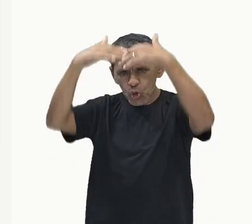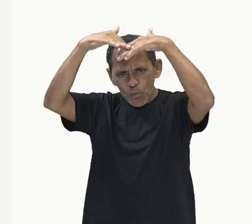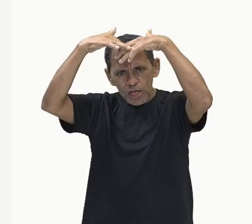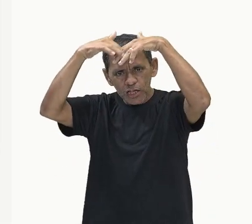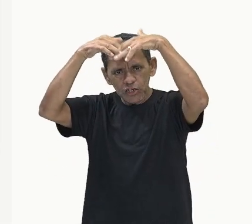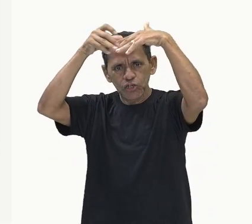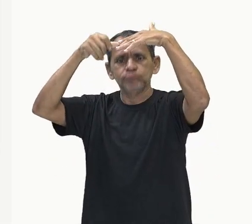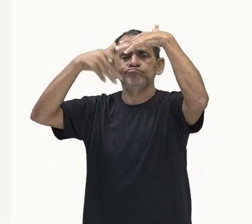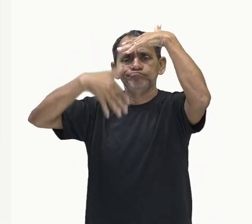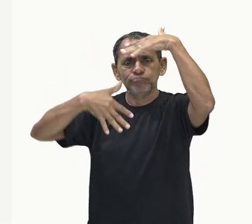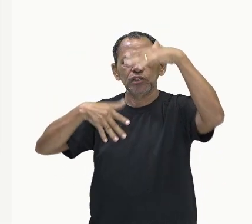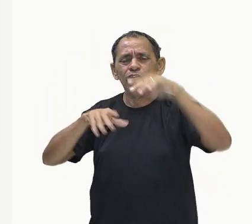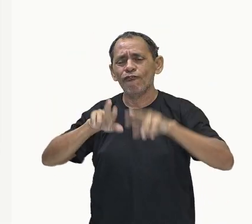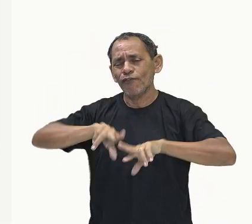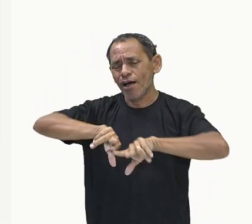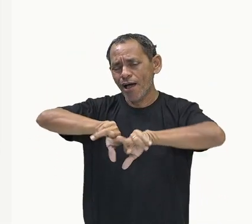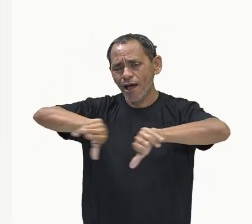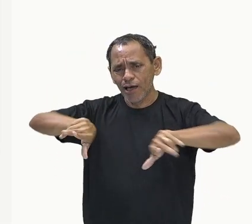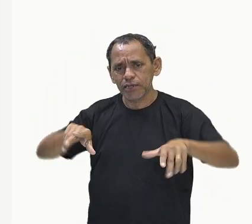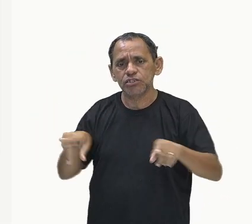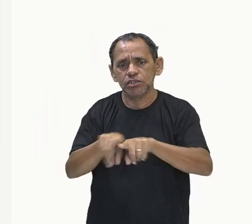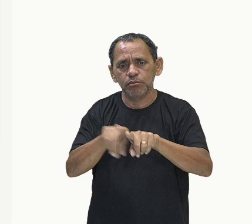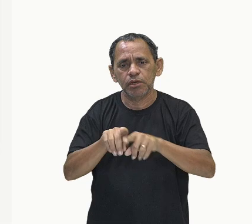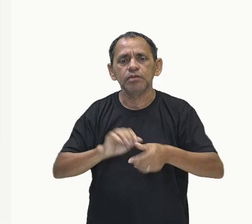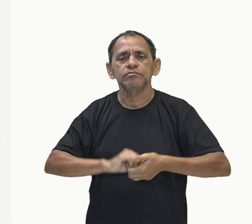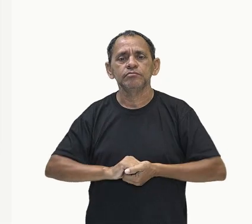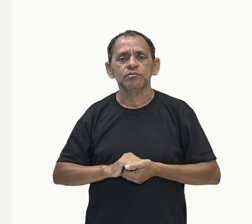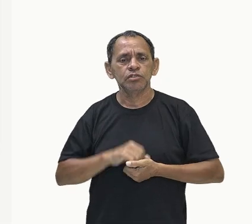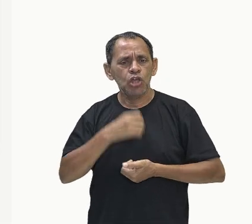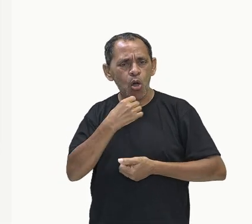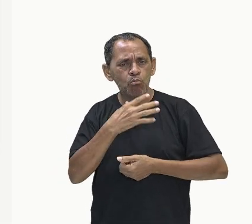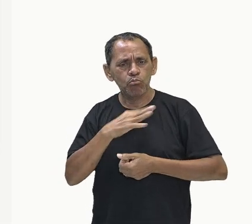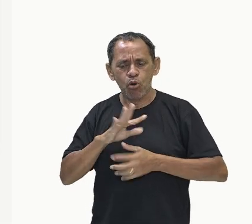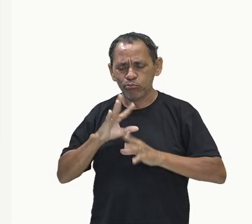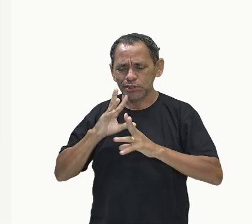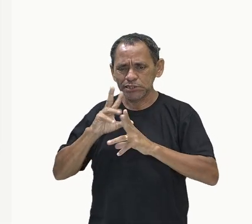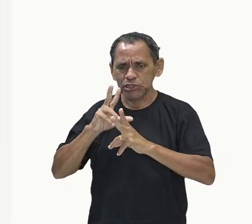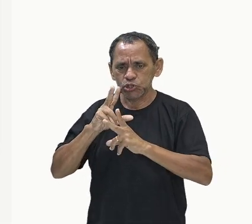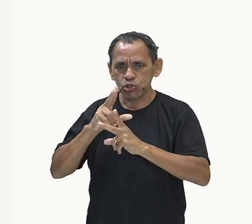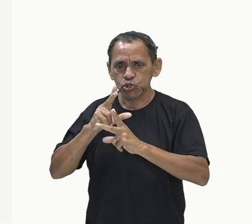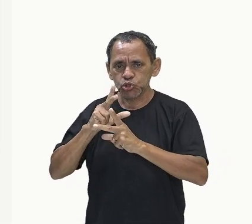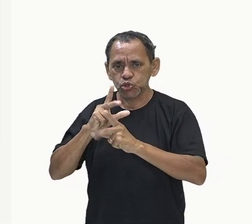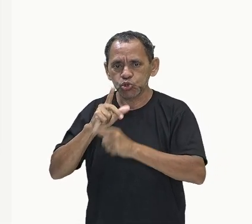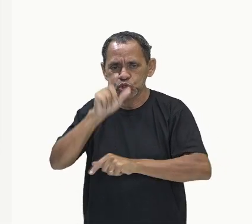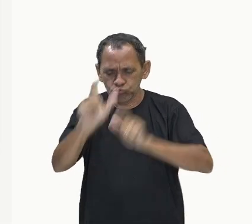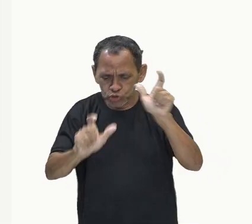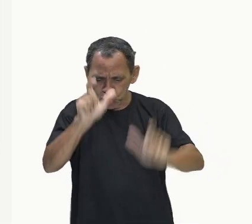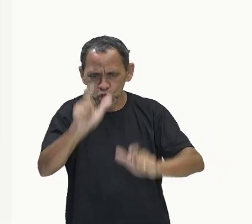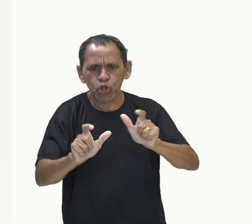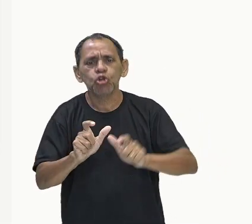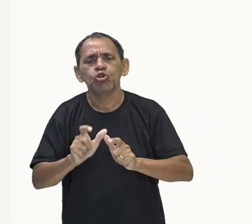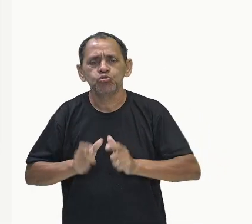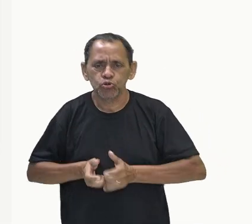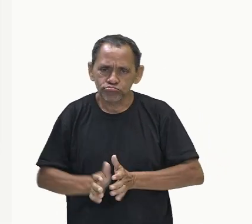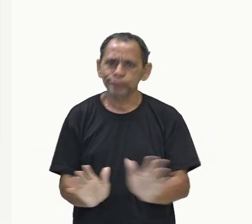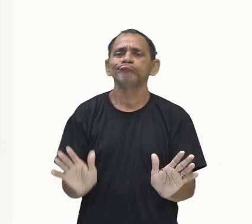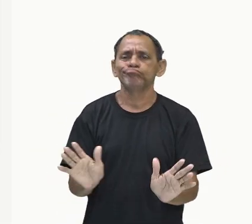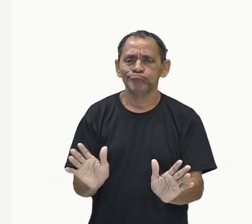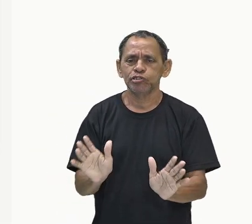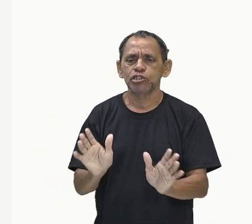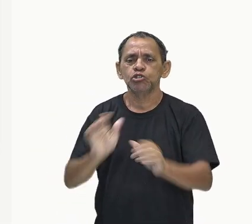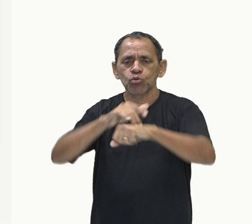são muitas. Então, ela pode estar beneficiando todos os indivíduos que nascem com essas doenças